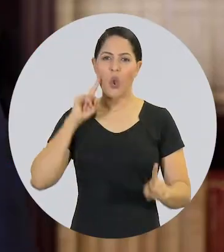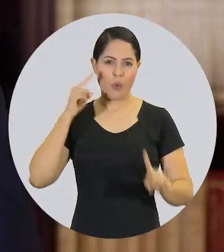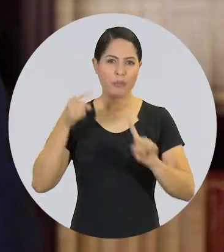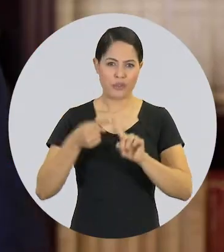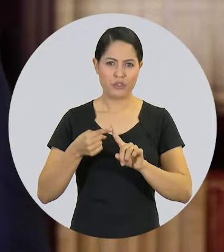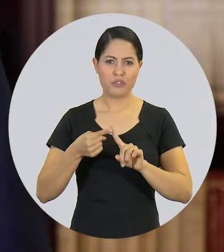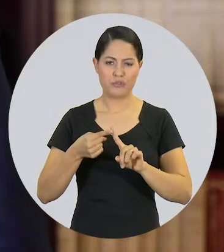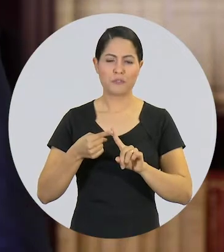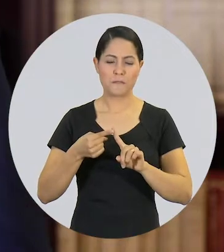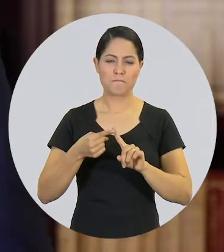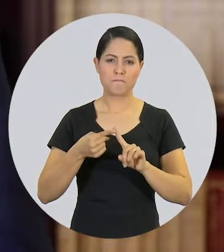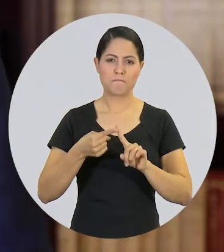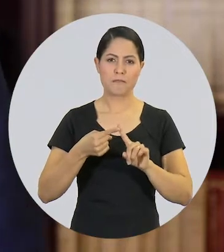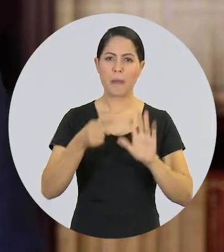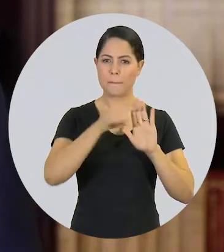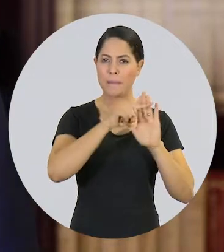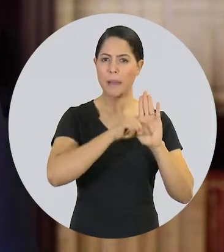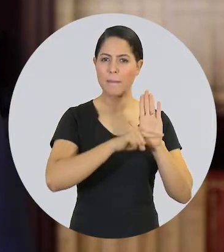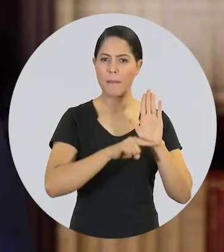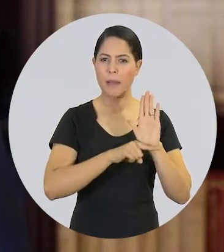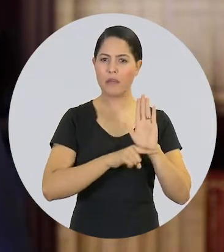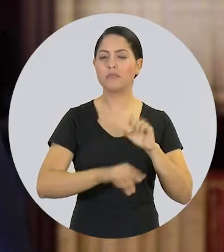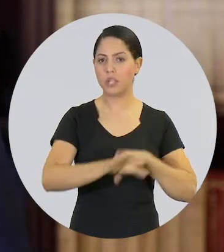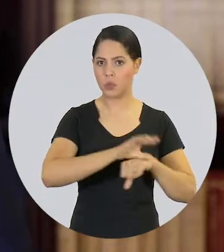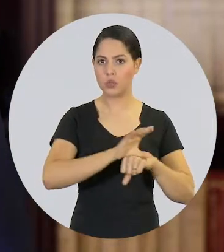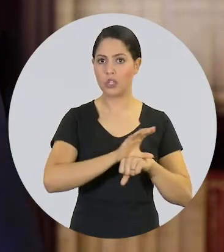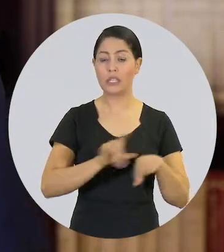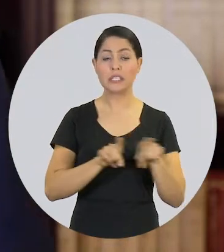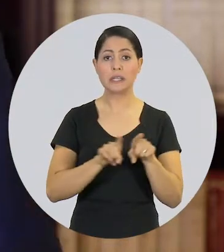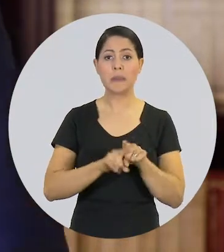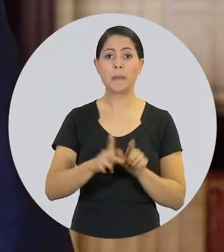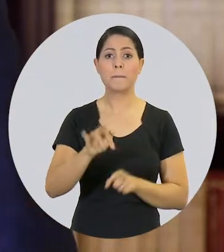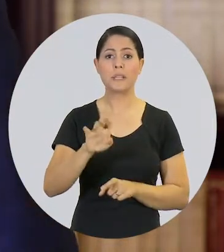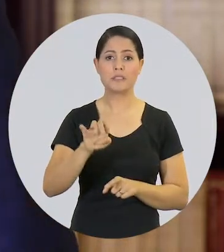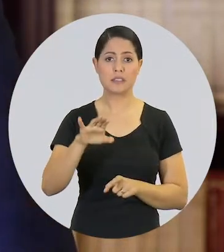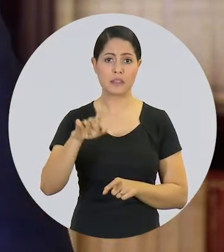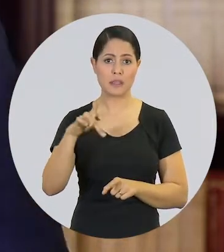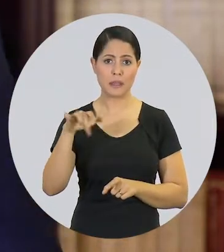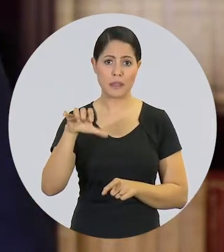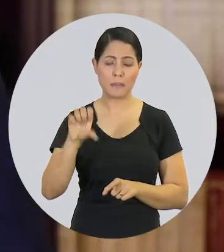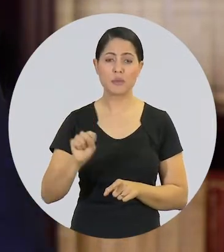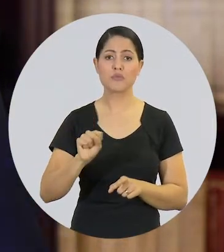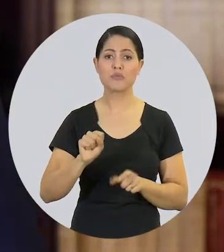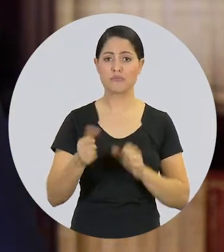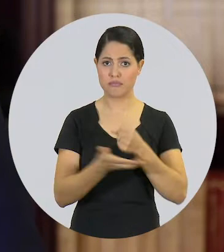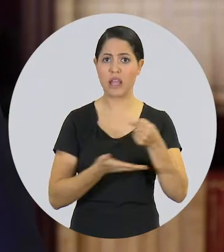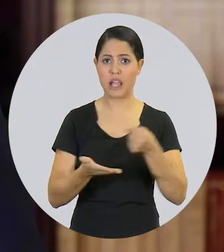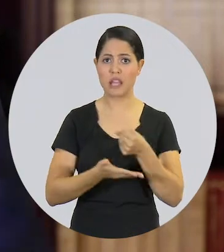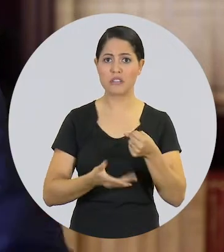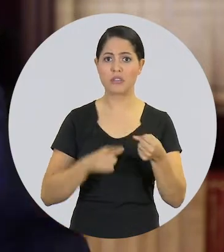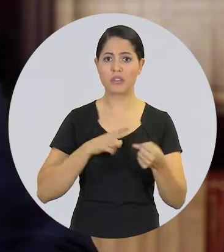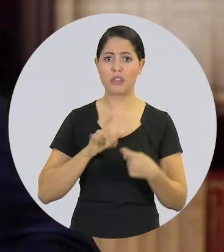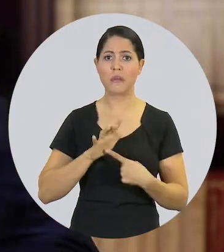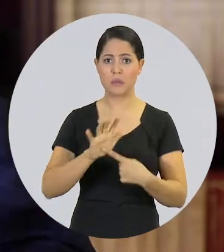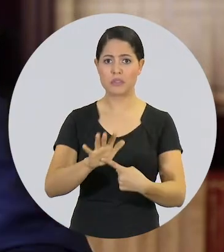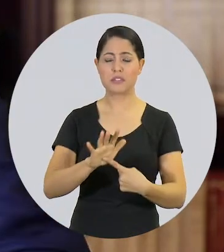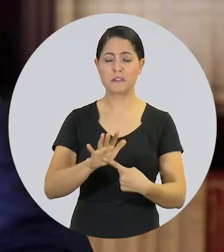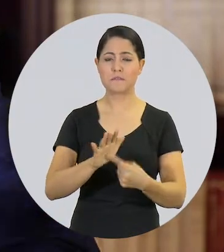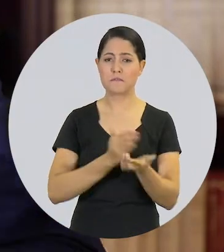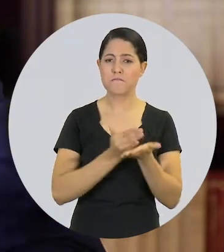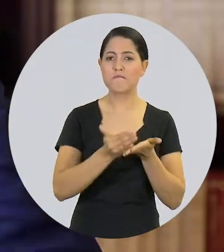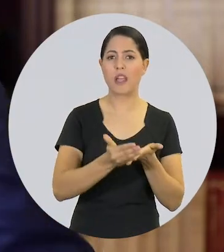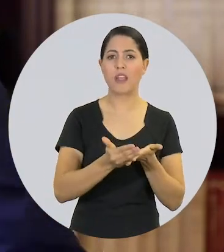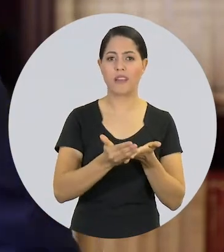os objetivos postos na Constituição da República, como também os princípios fundantes postos logo